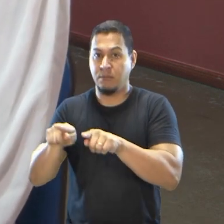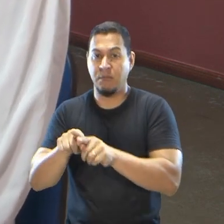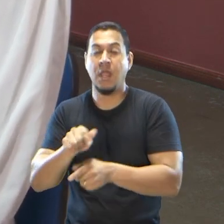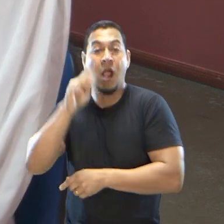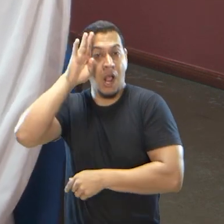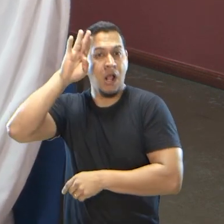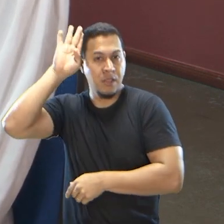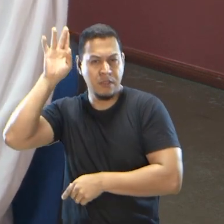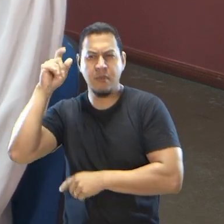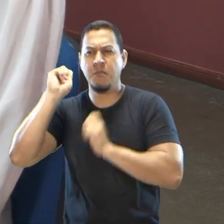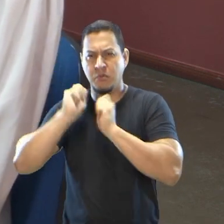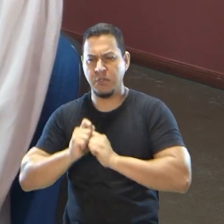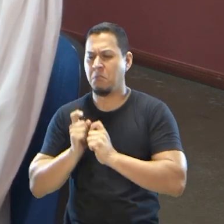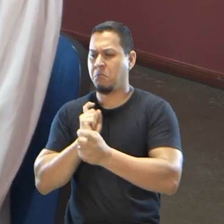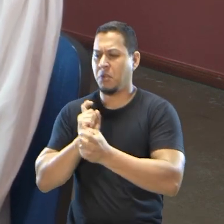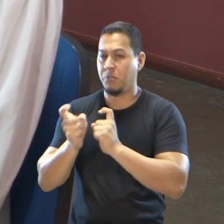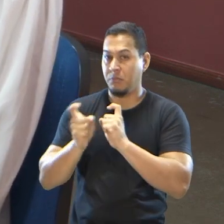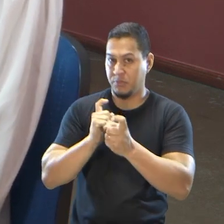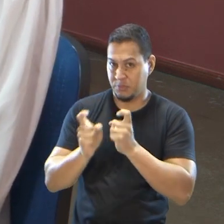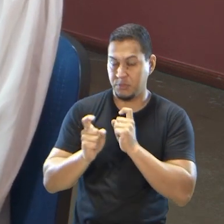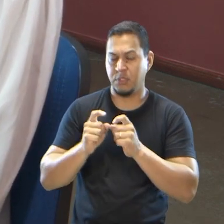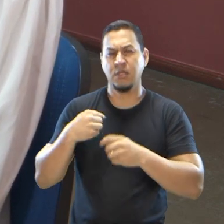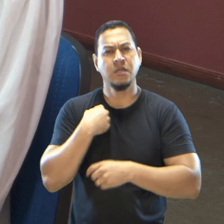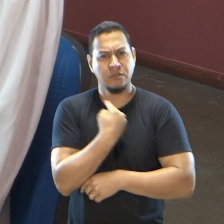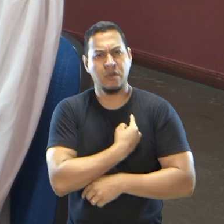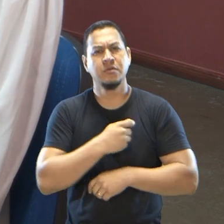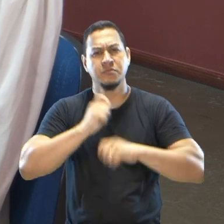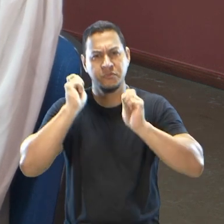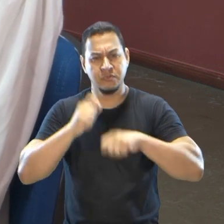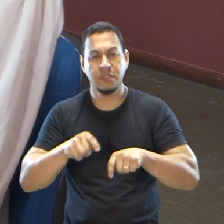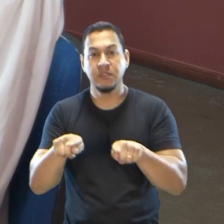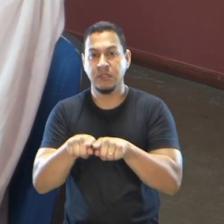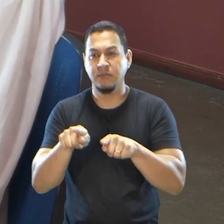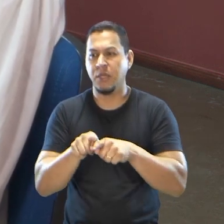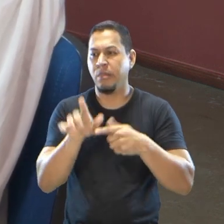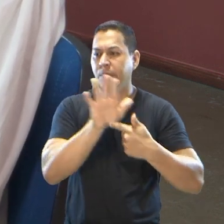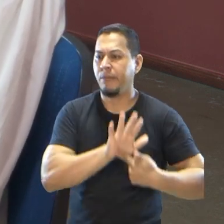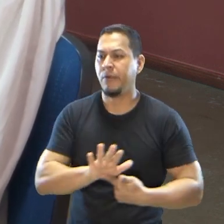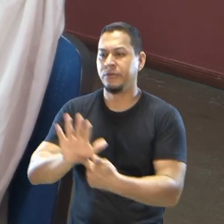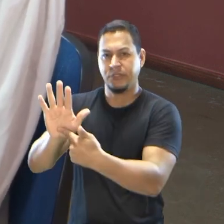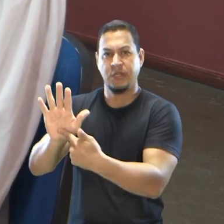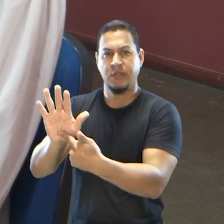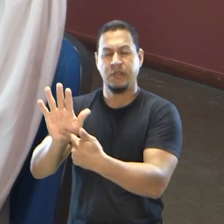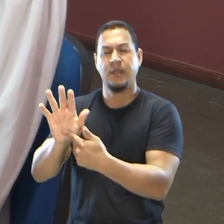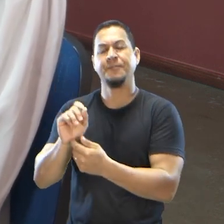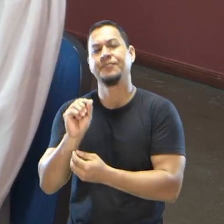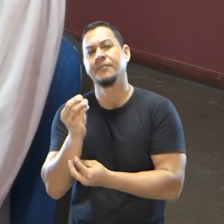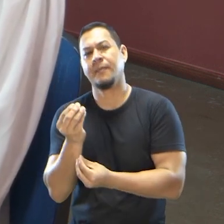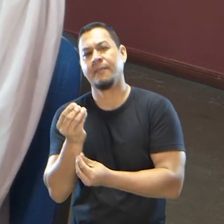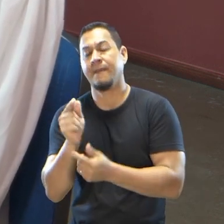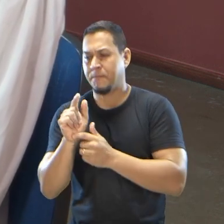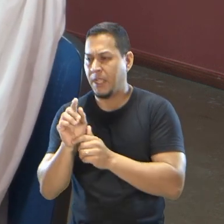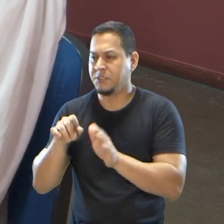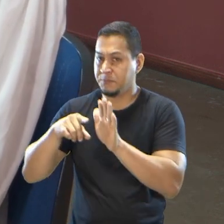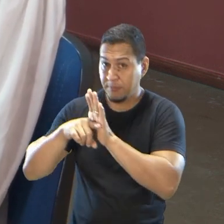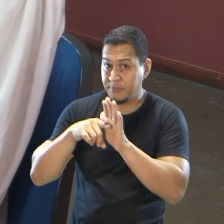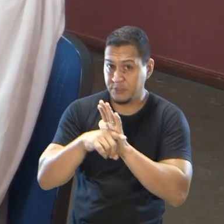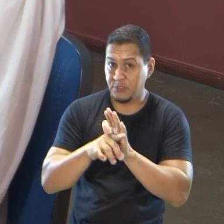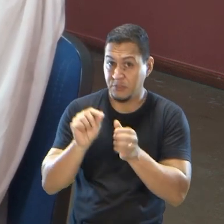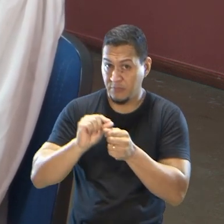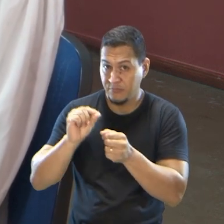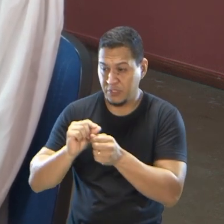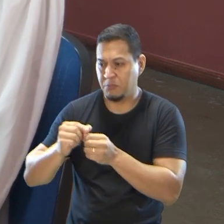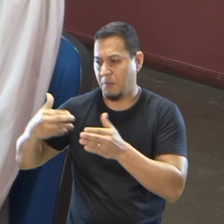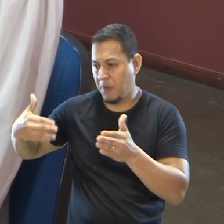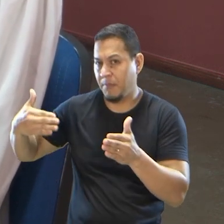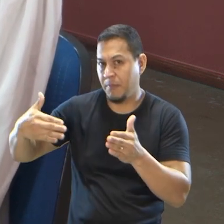eles poderem interagir, discutir e também a gente pretende apresentar as pesquisas que